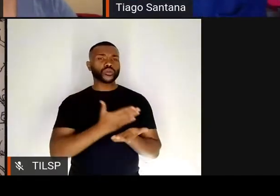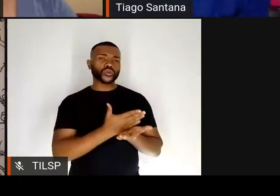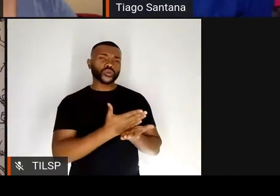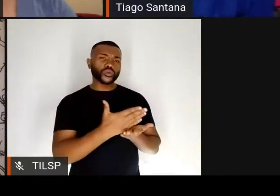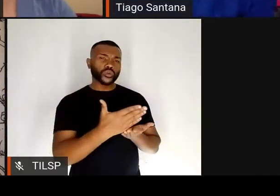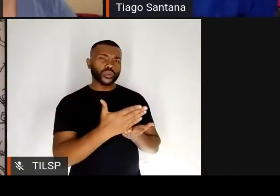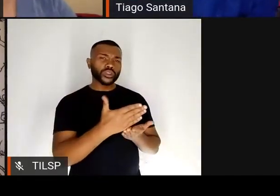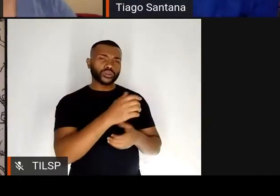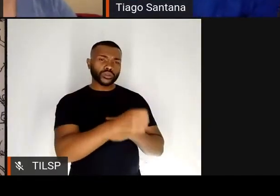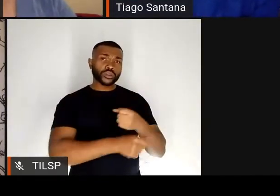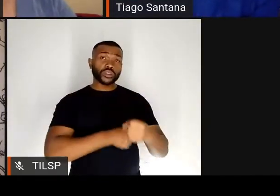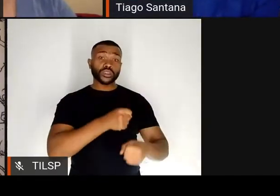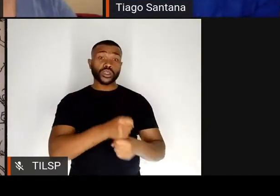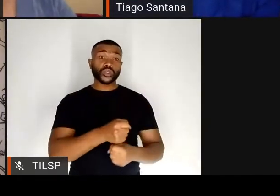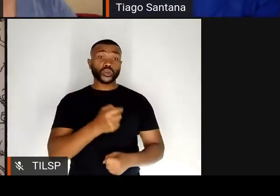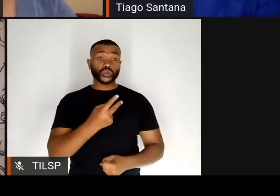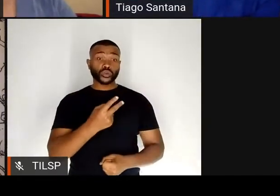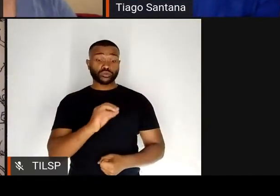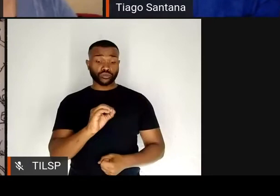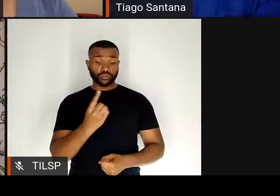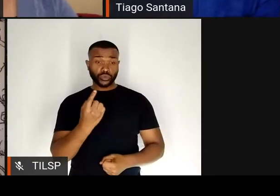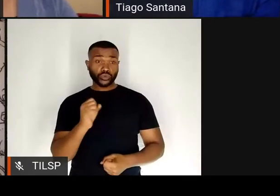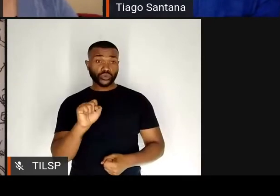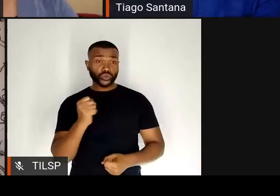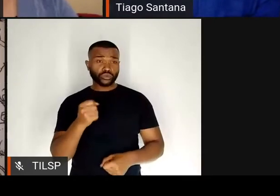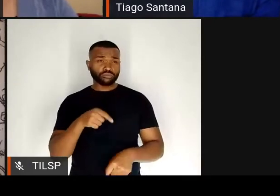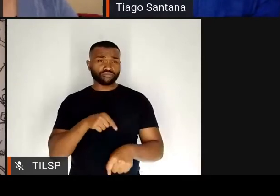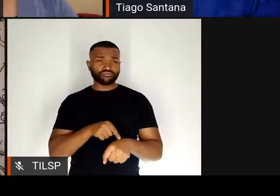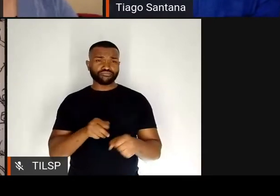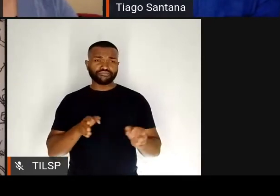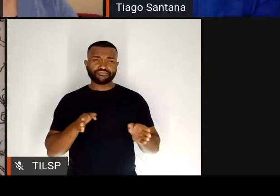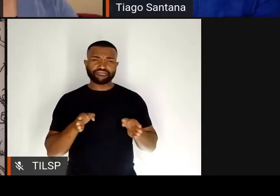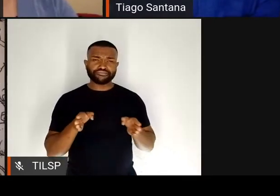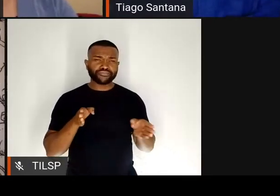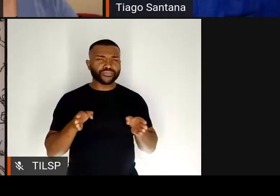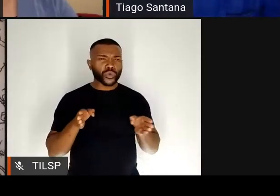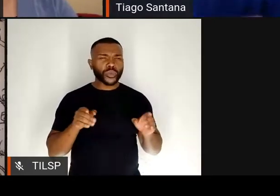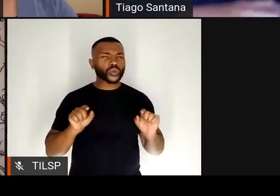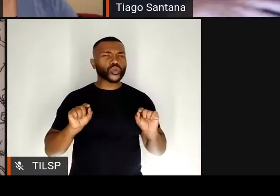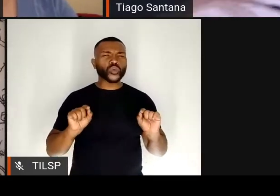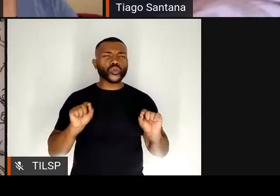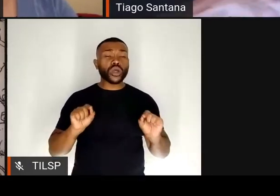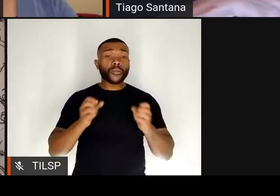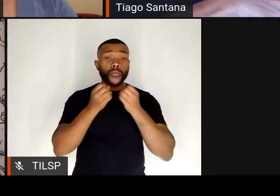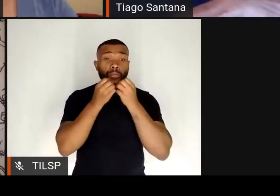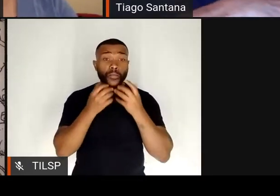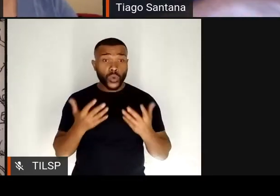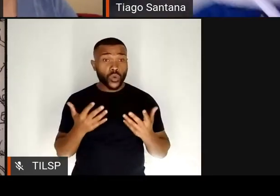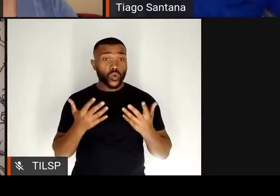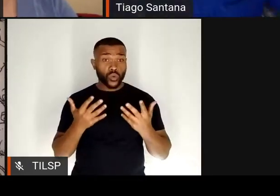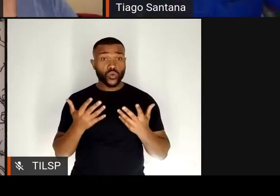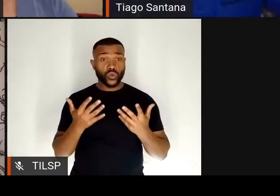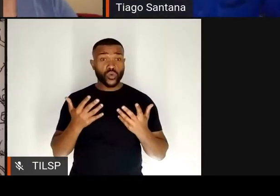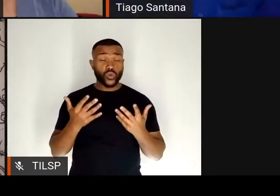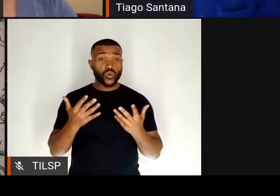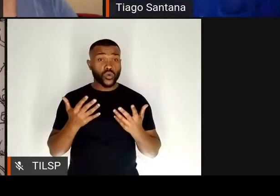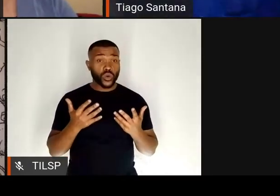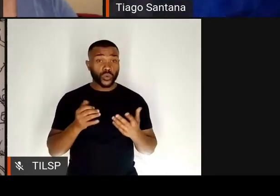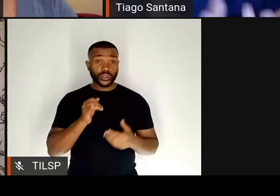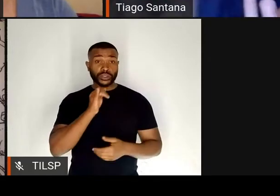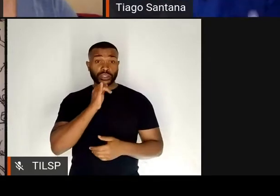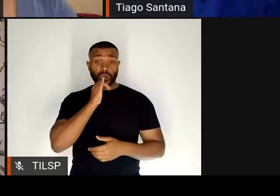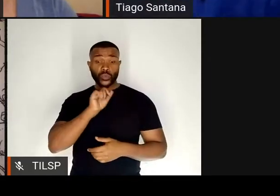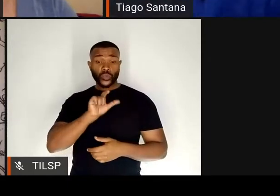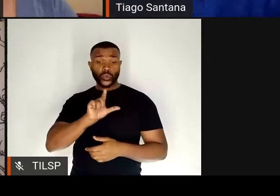de 2018, e eu acho que foi um momento assim, muito bom, porque ele saiu, o Luciano saiu de um nome de rua e